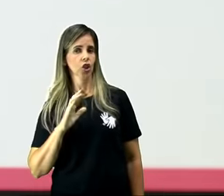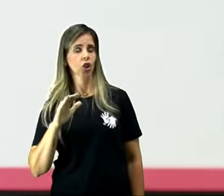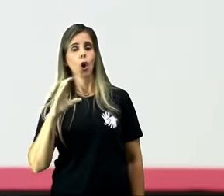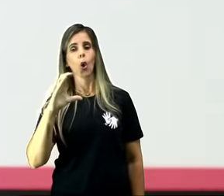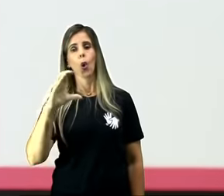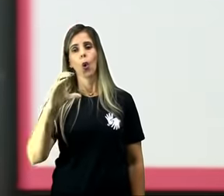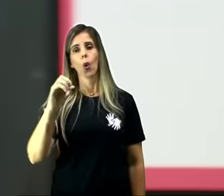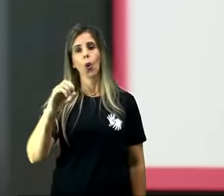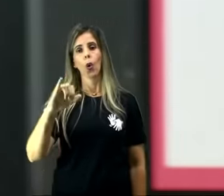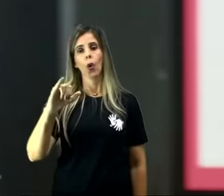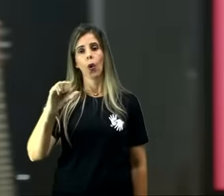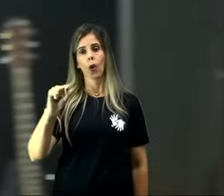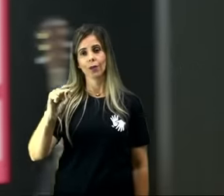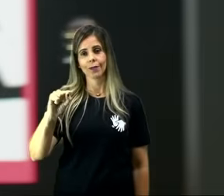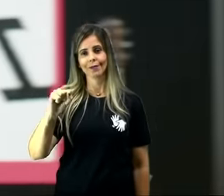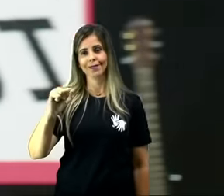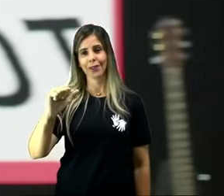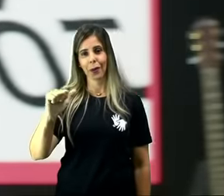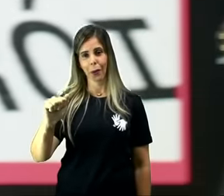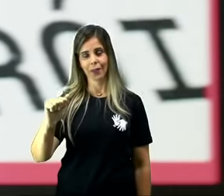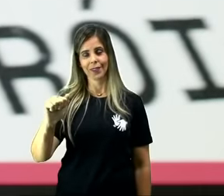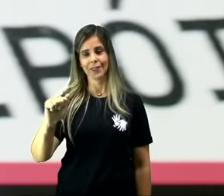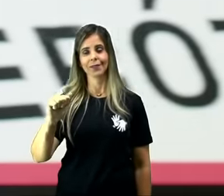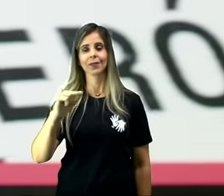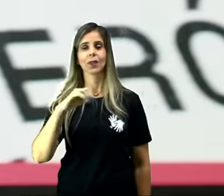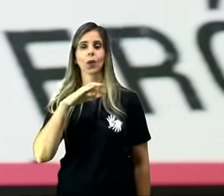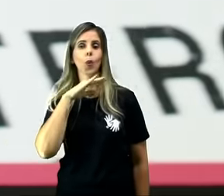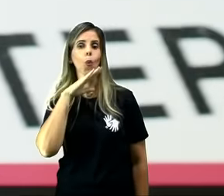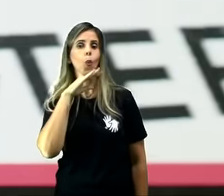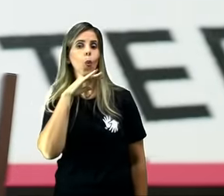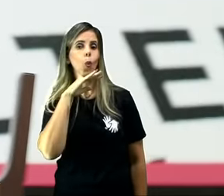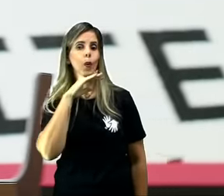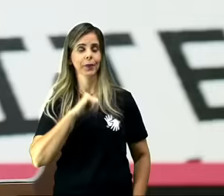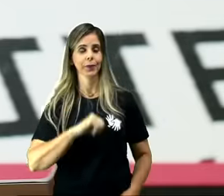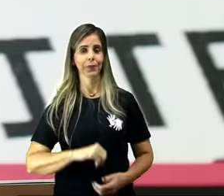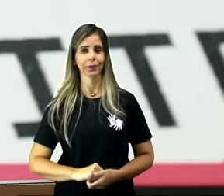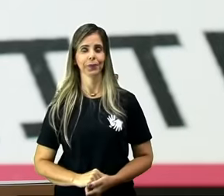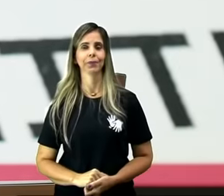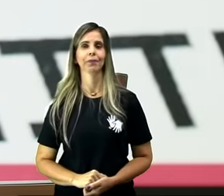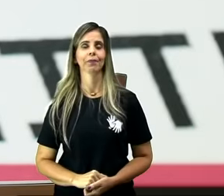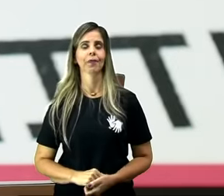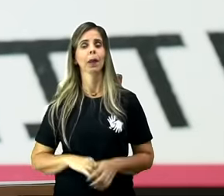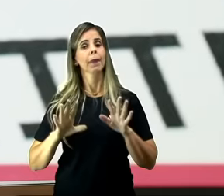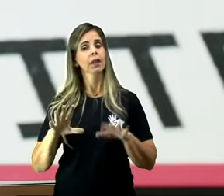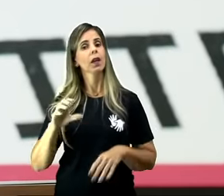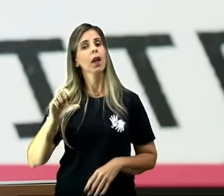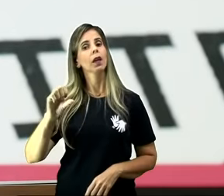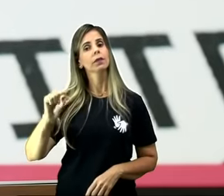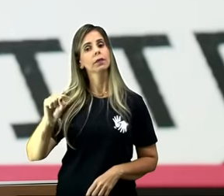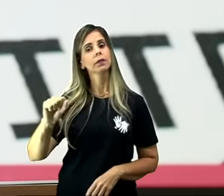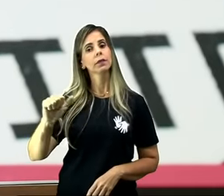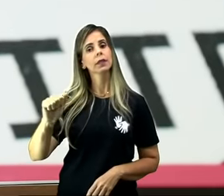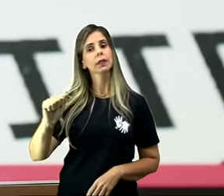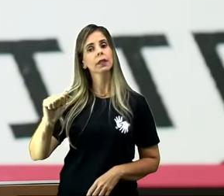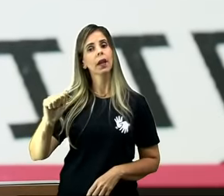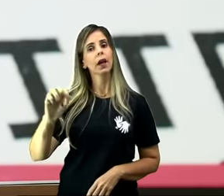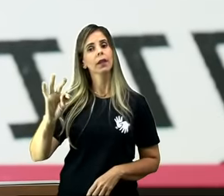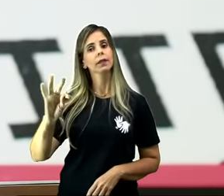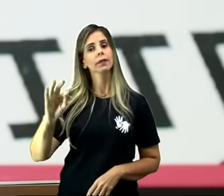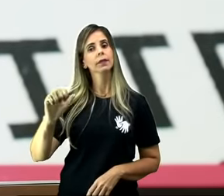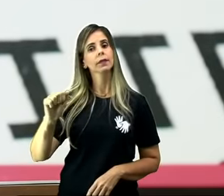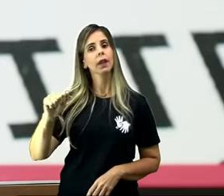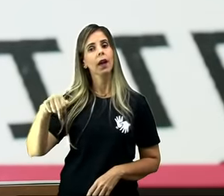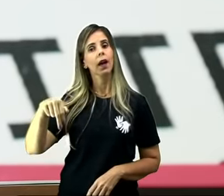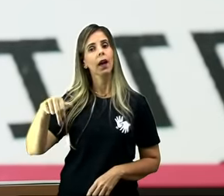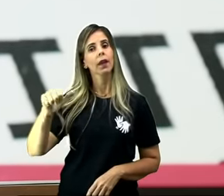Cada um tem um nome, né? É Satanás. Preste bem atenção. Guarda isso aqui para você nunca mais esquecer.